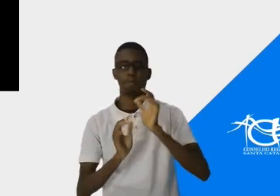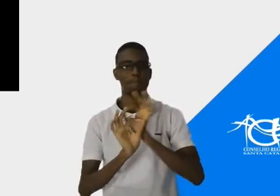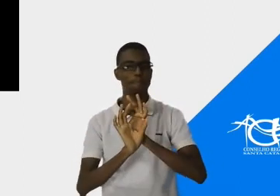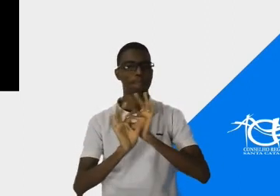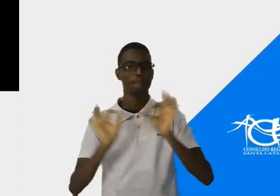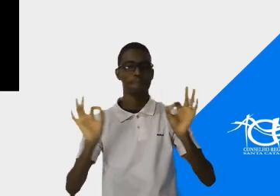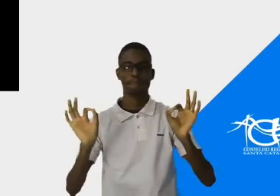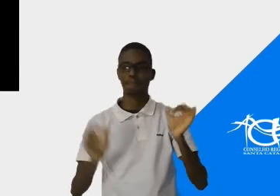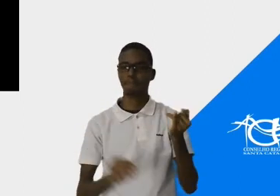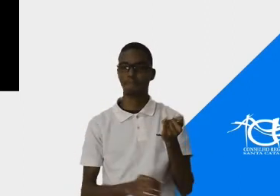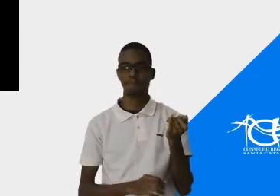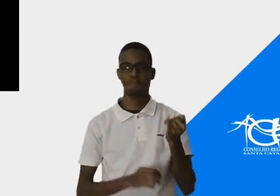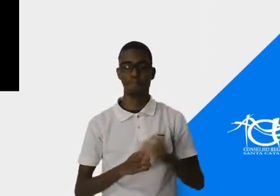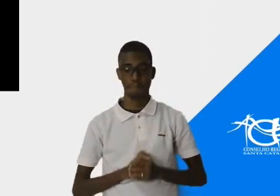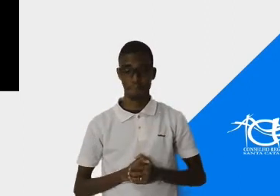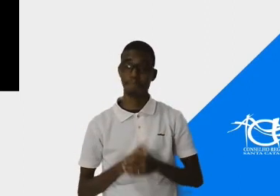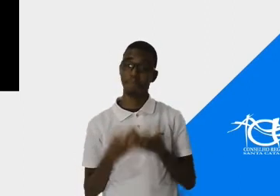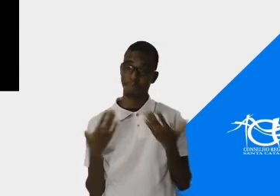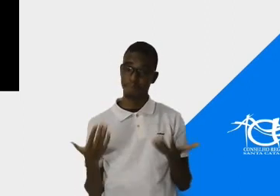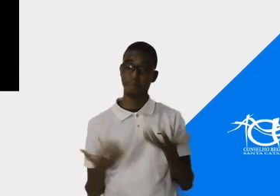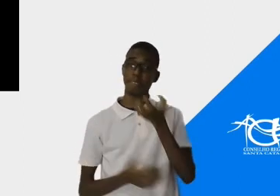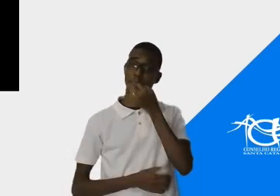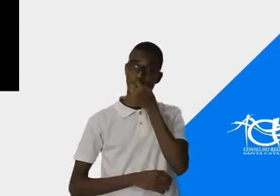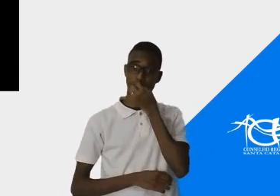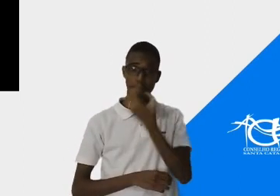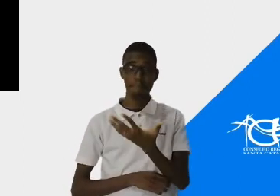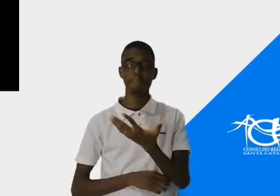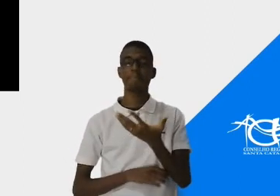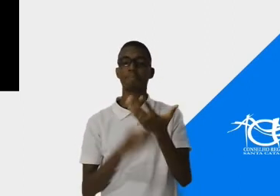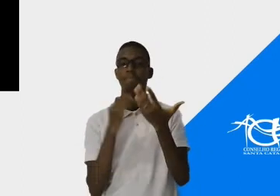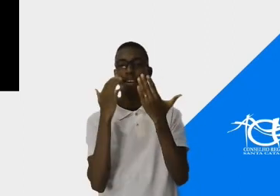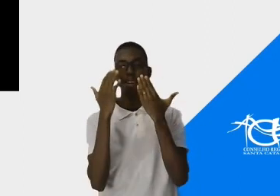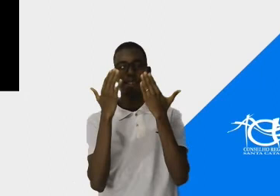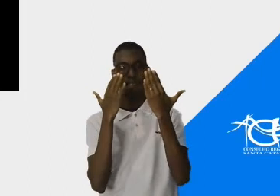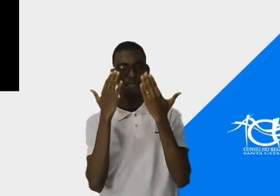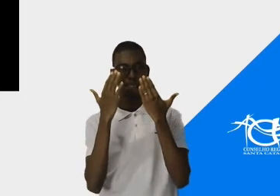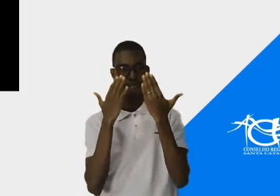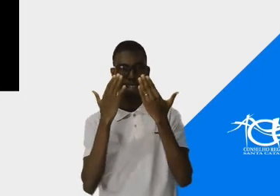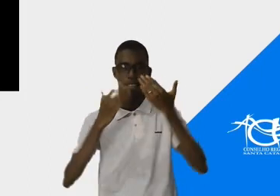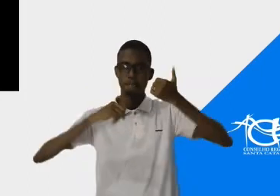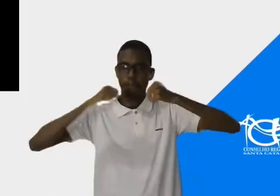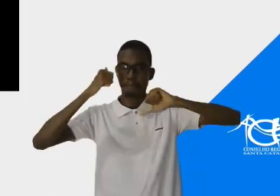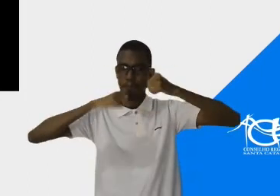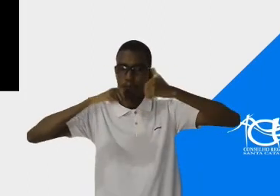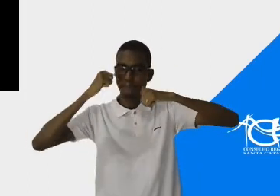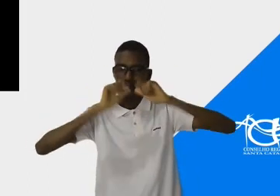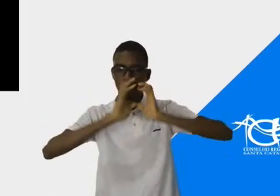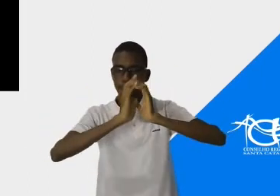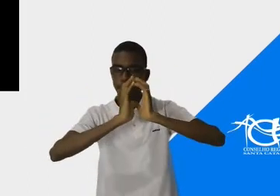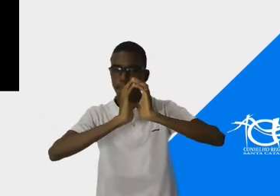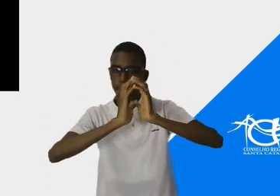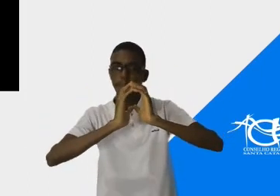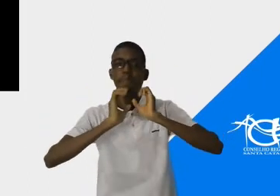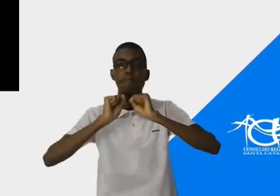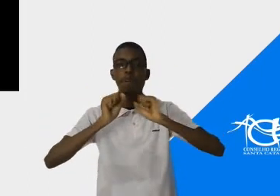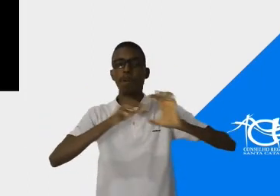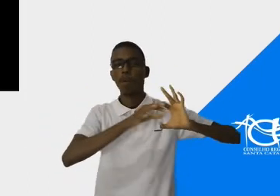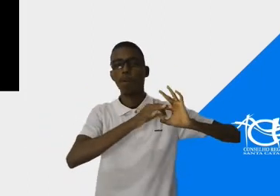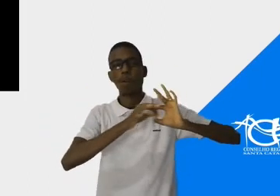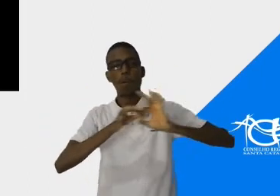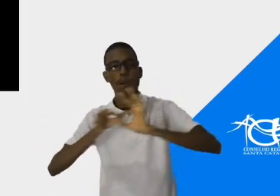Bem, a avaliação neuropsicológica ela pode ser usada em vários contextos e para verificar